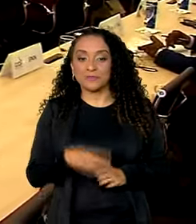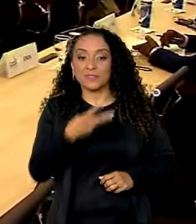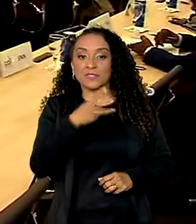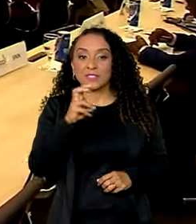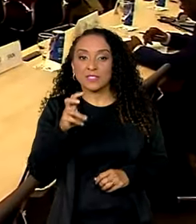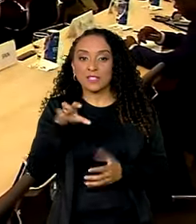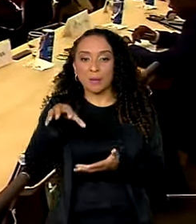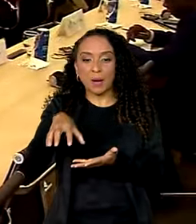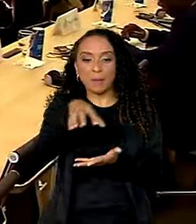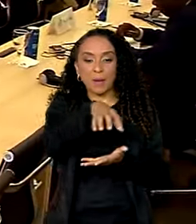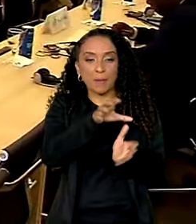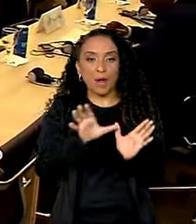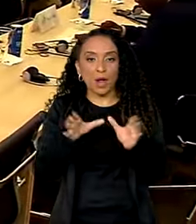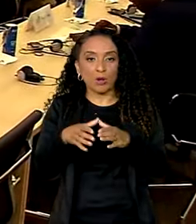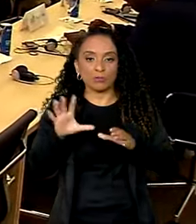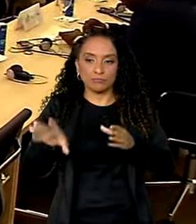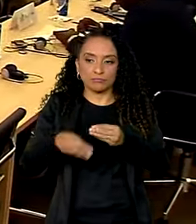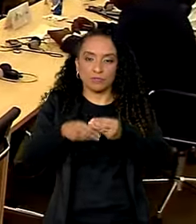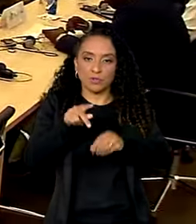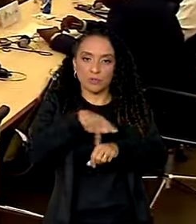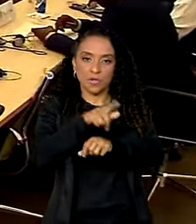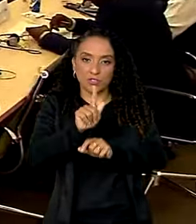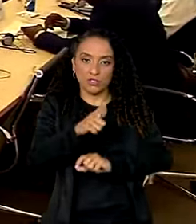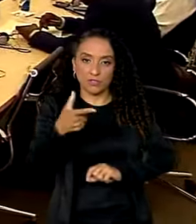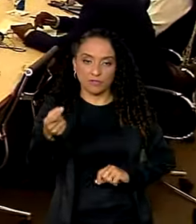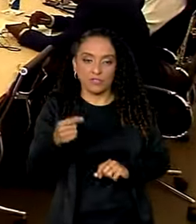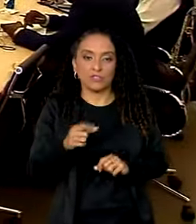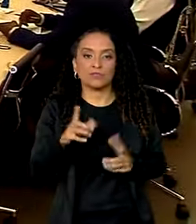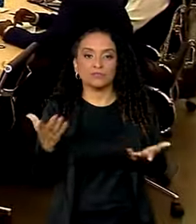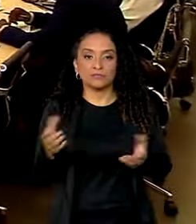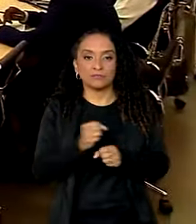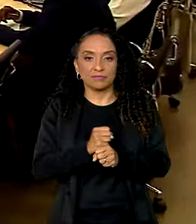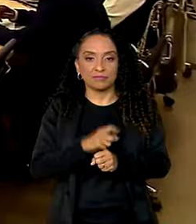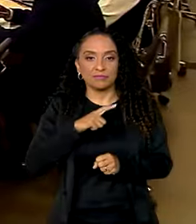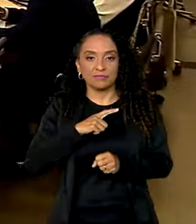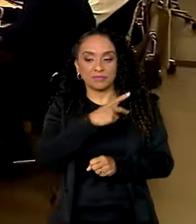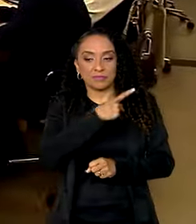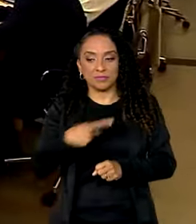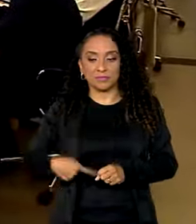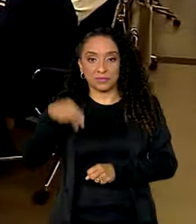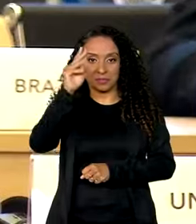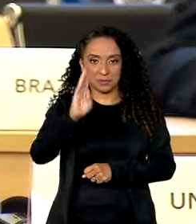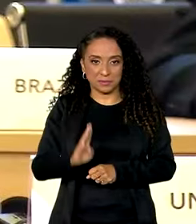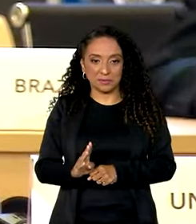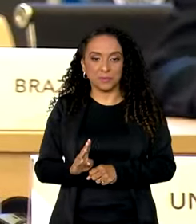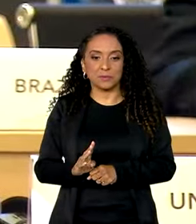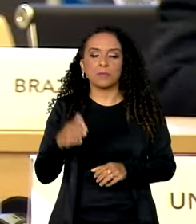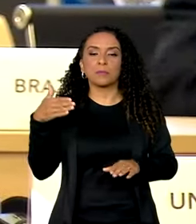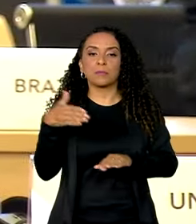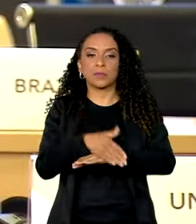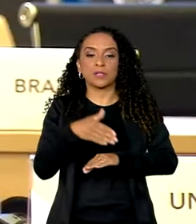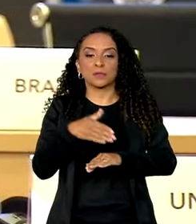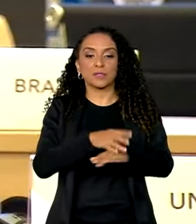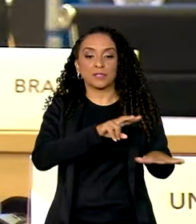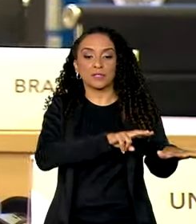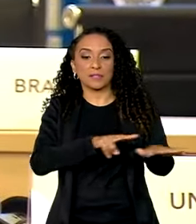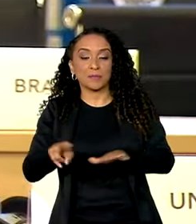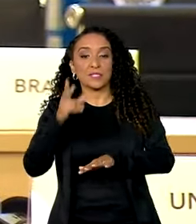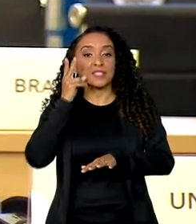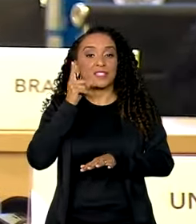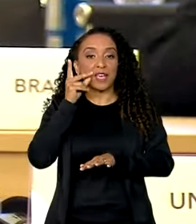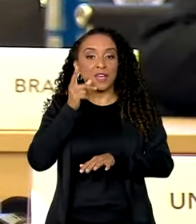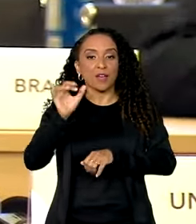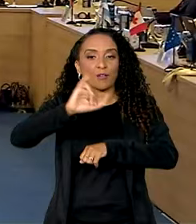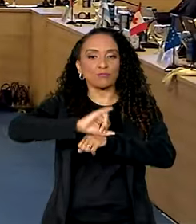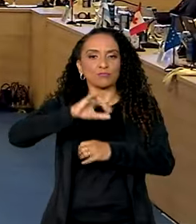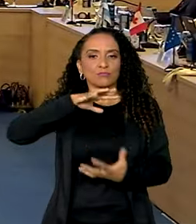35 delegações, incluindo os países do G20, que neste ano tem a presidência do Brasil, participam da Semana Ceará